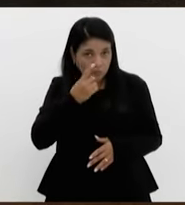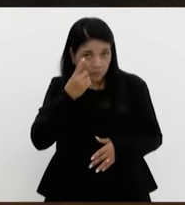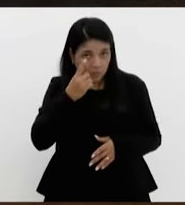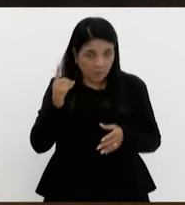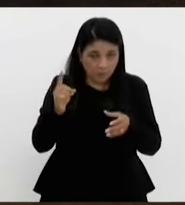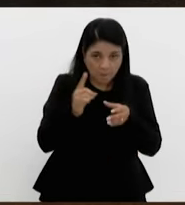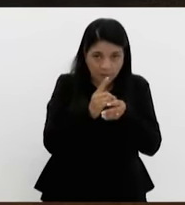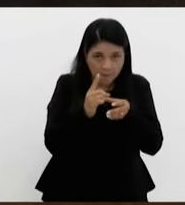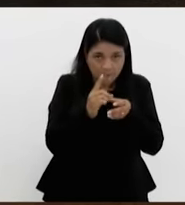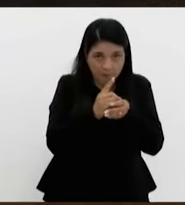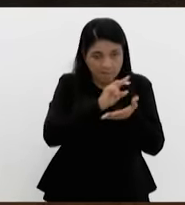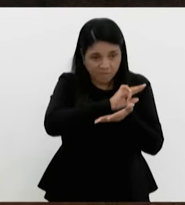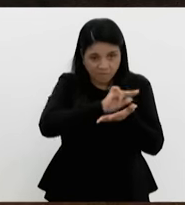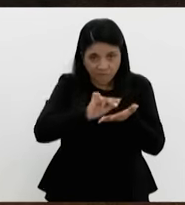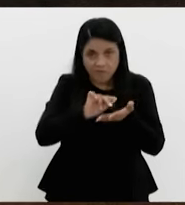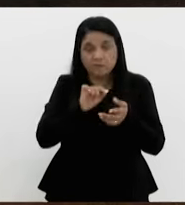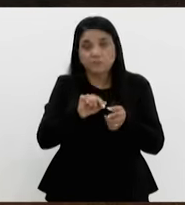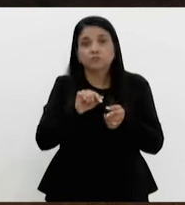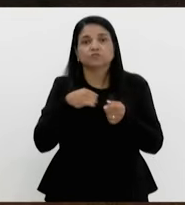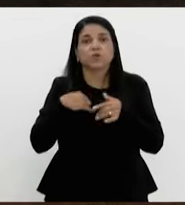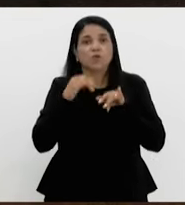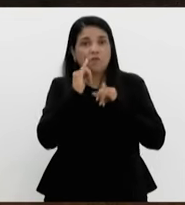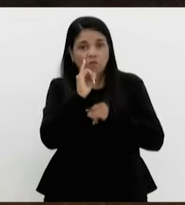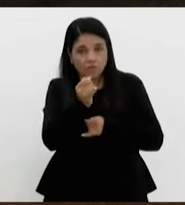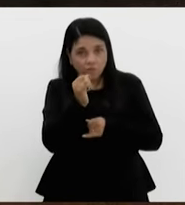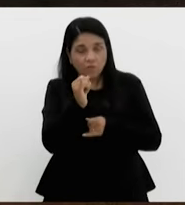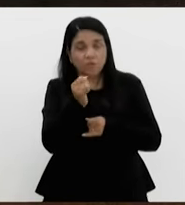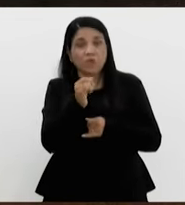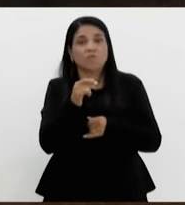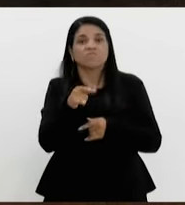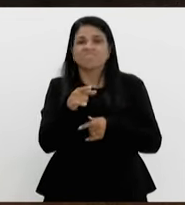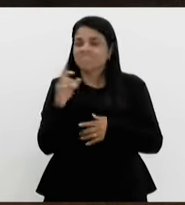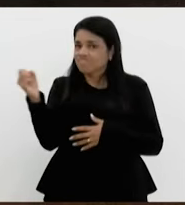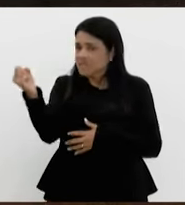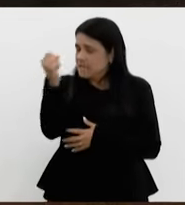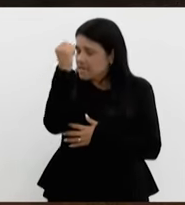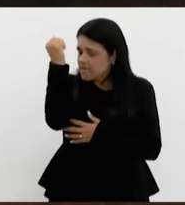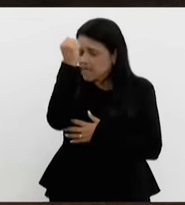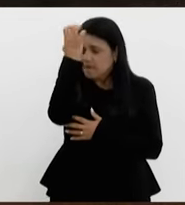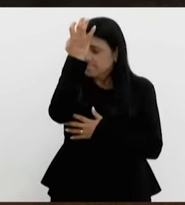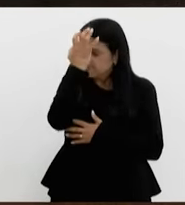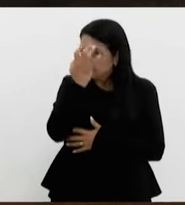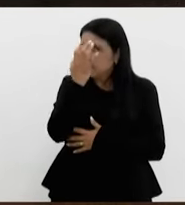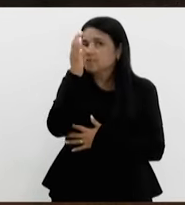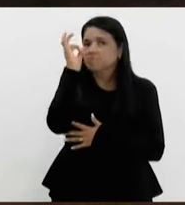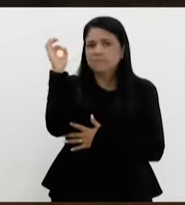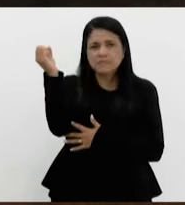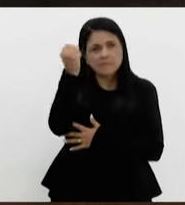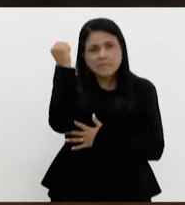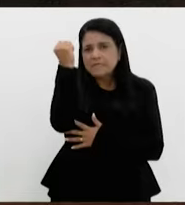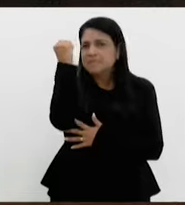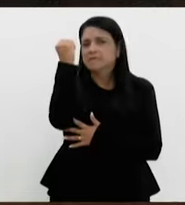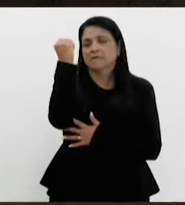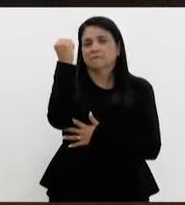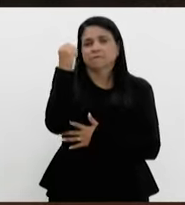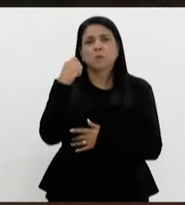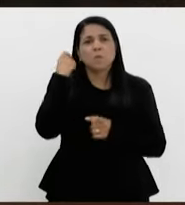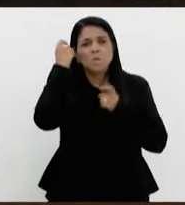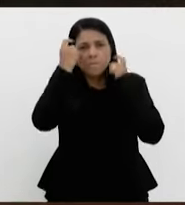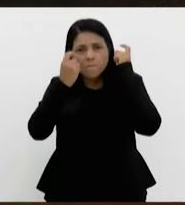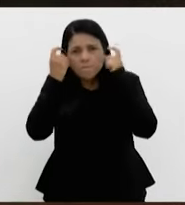situação que eu relato aqui agora é uma situação muito grave e que traz muita